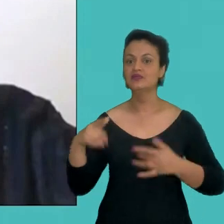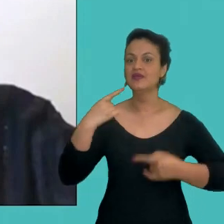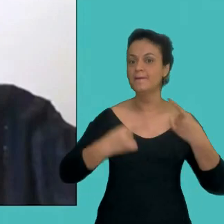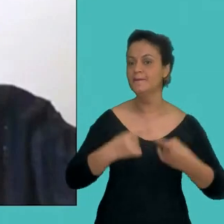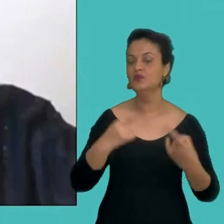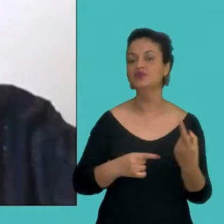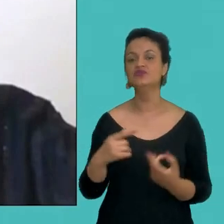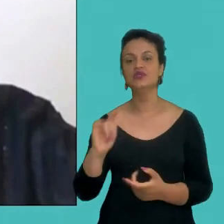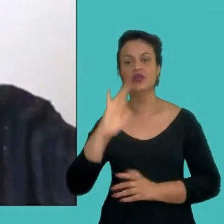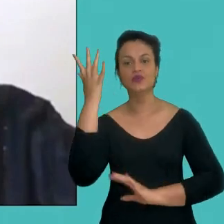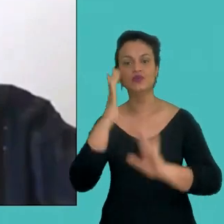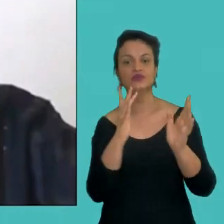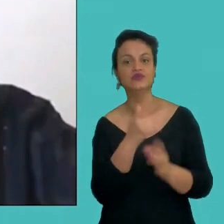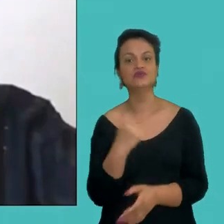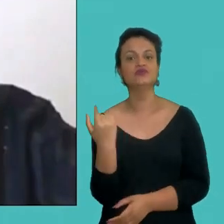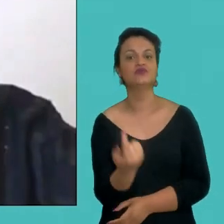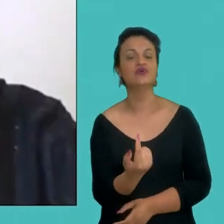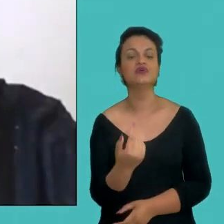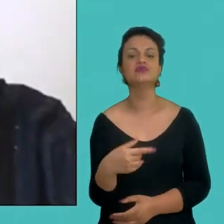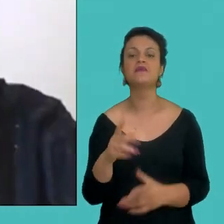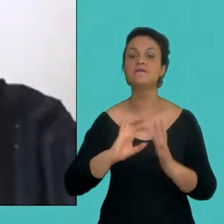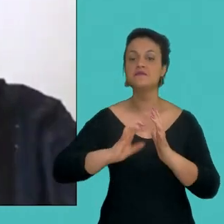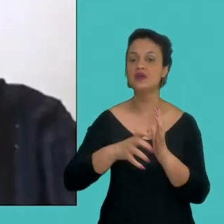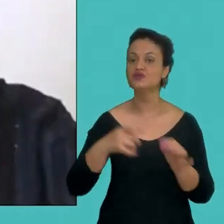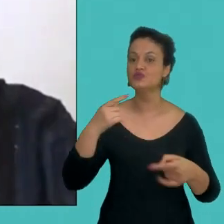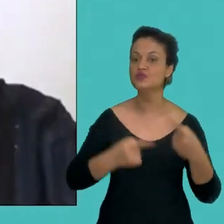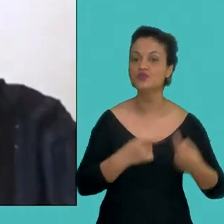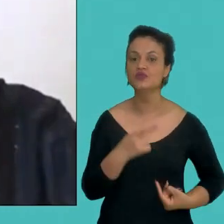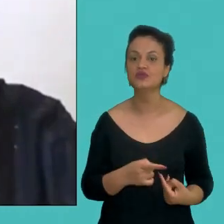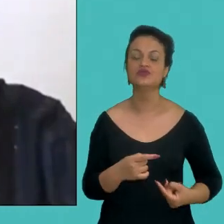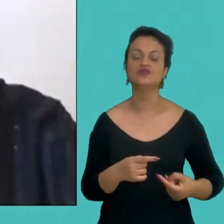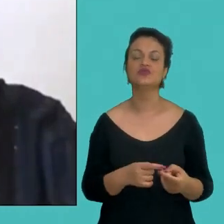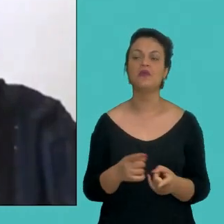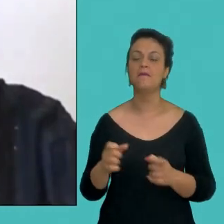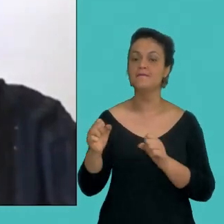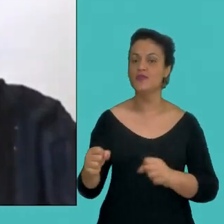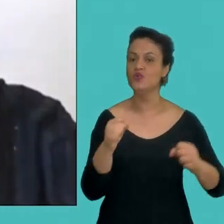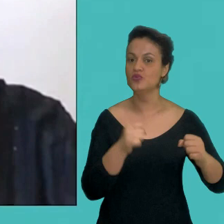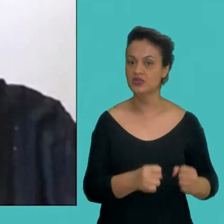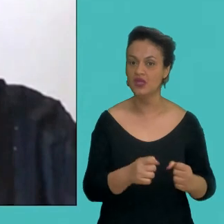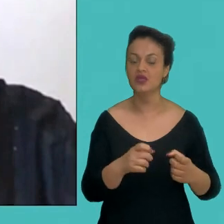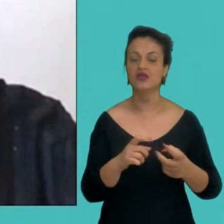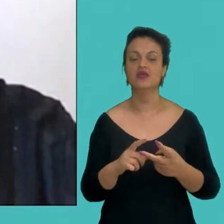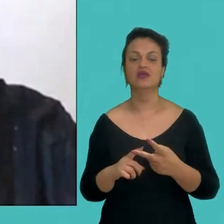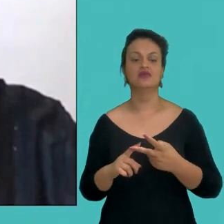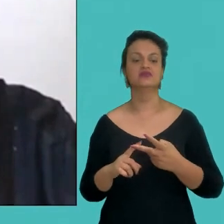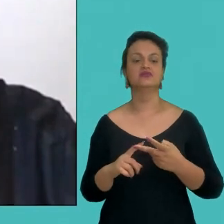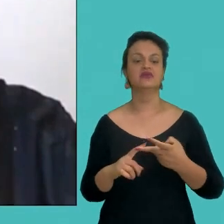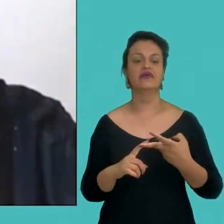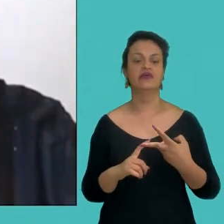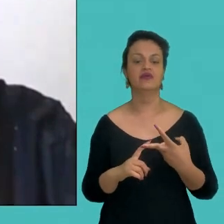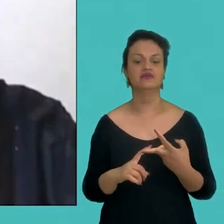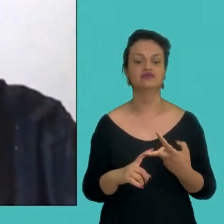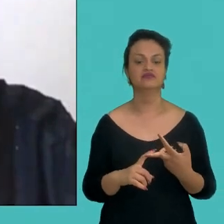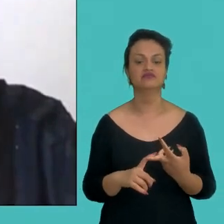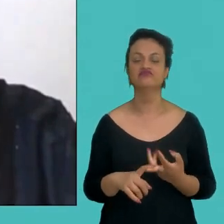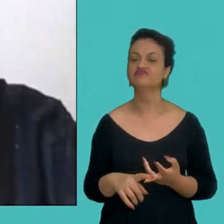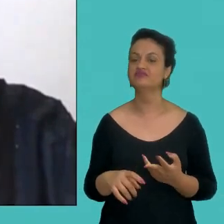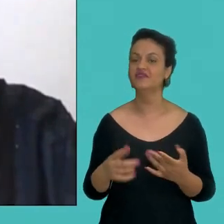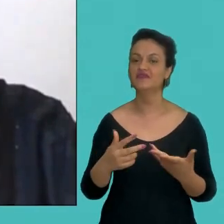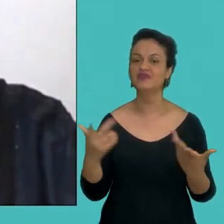Nessa turbulência política pela qual passamos, partidos políticos, poderes,